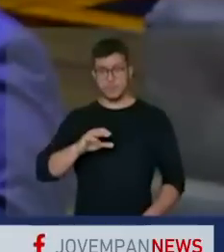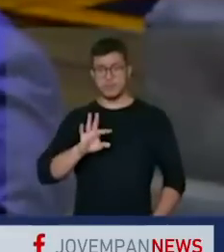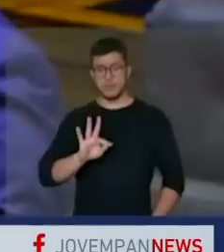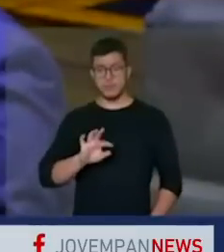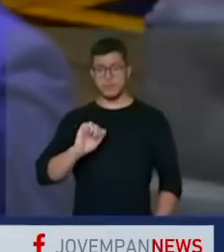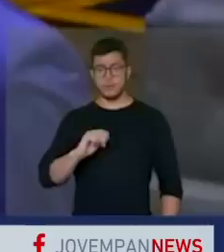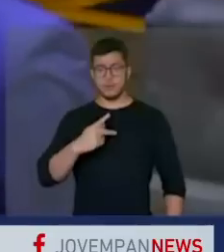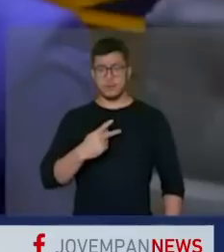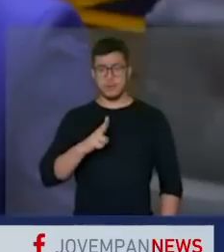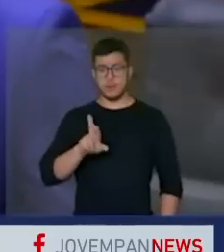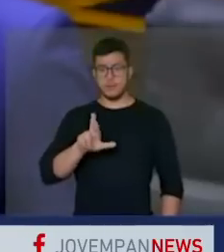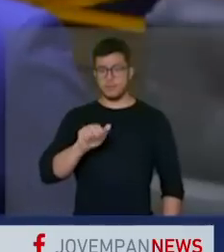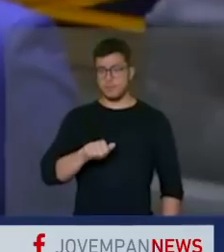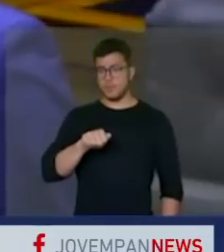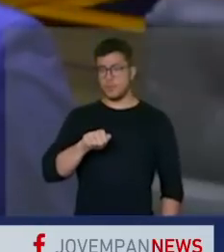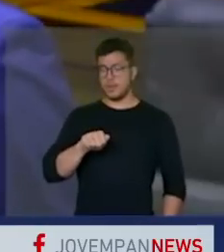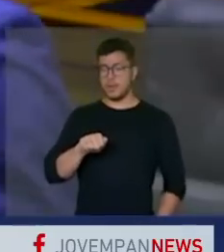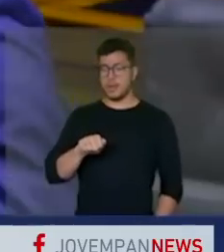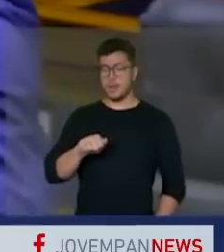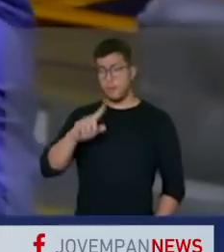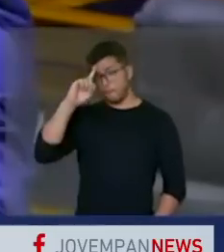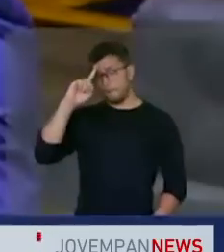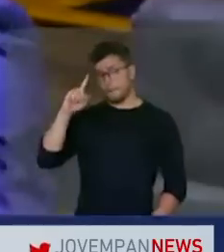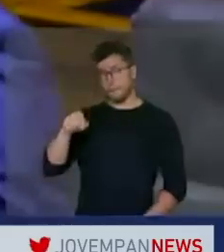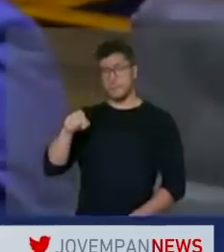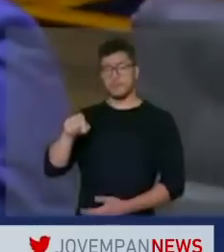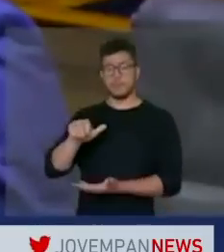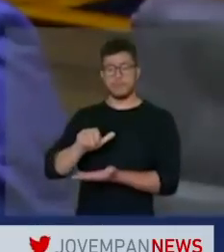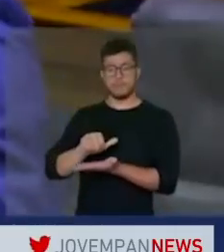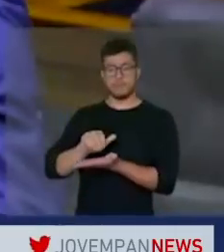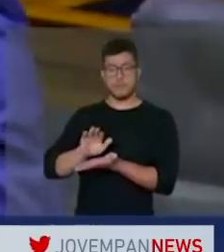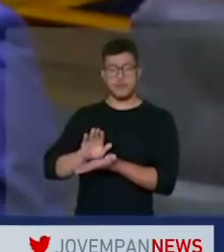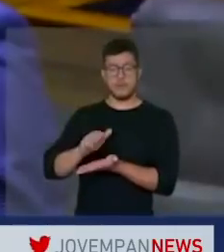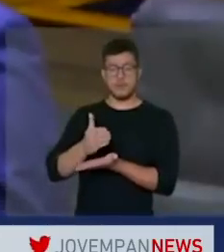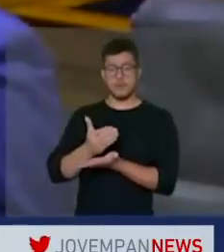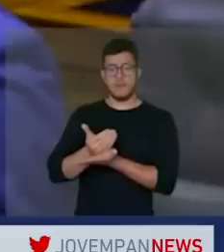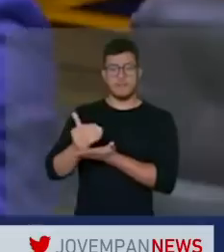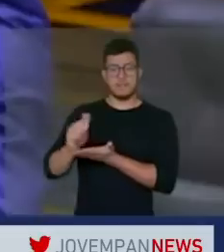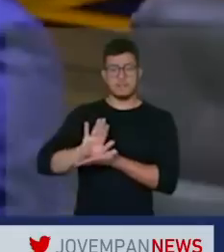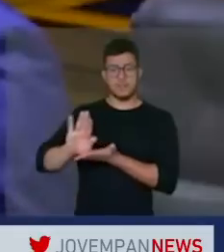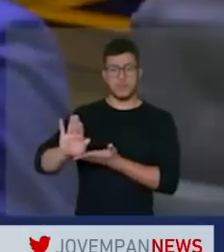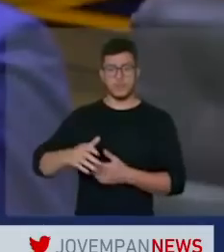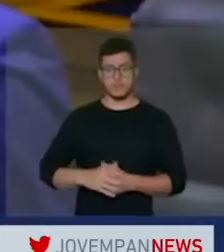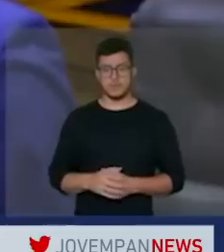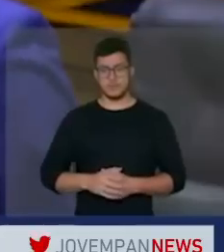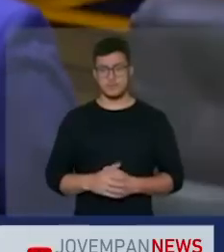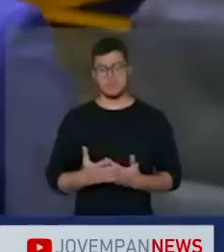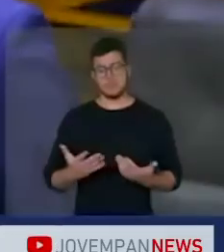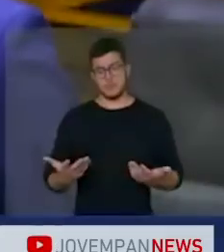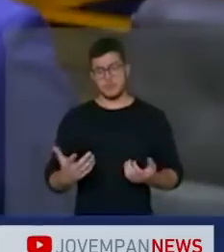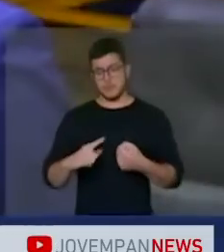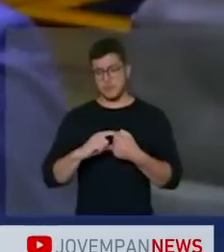prefeito, ora, está apoiando os manifestantes. A manifestação, o artigo 5º da Constituição garante a